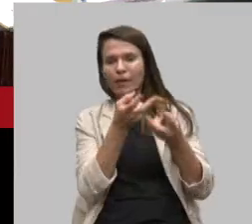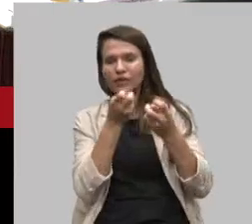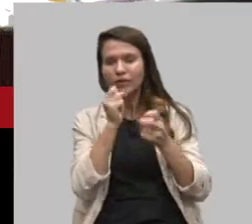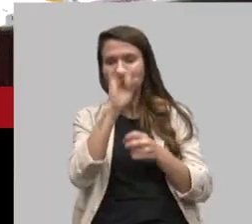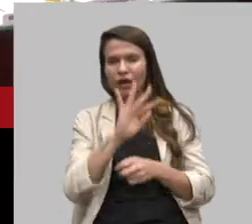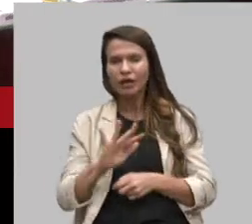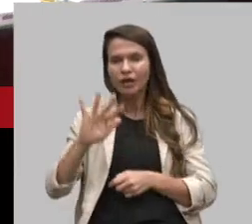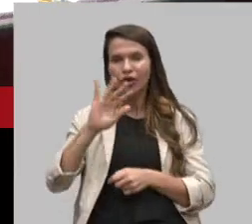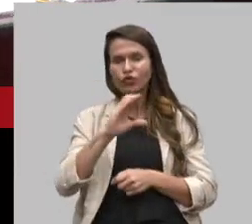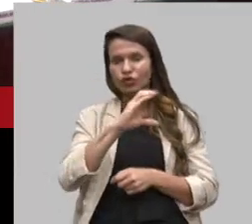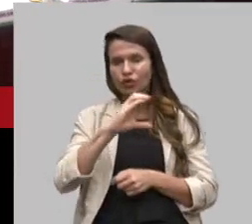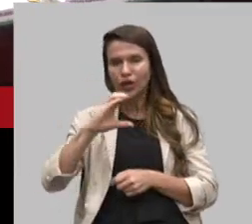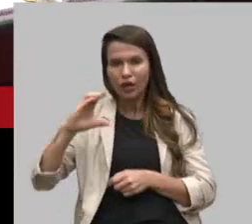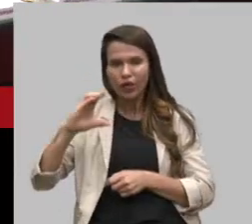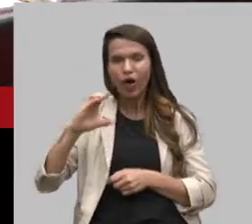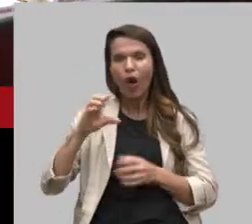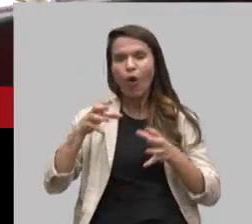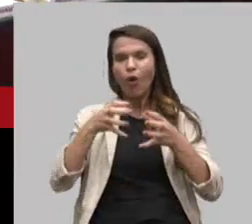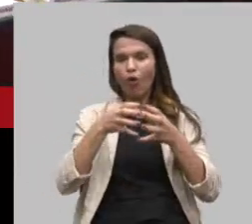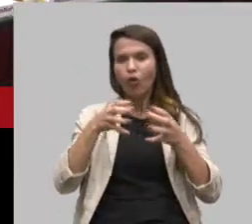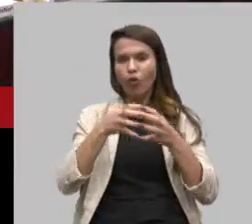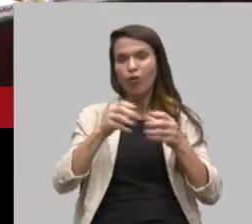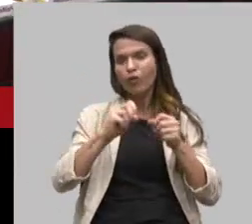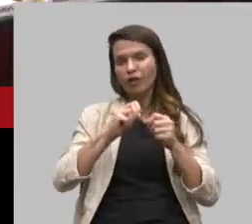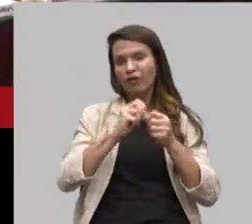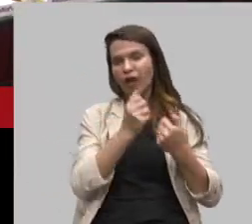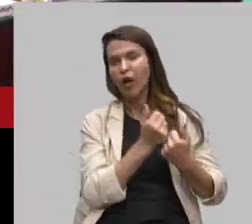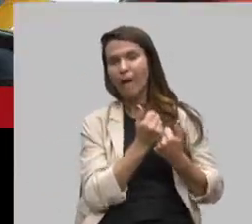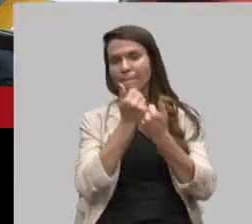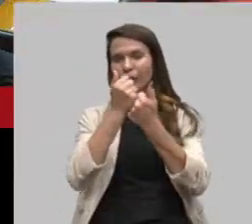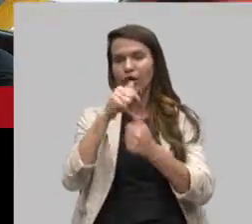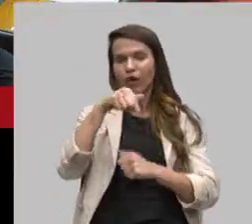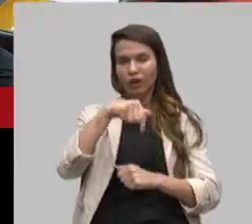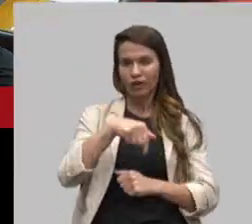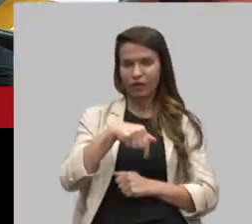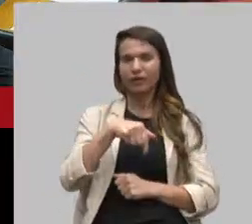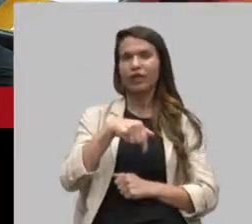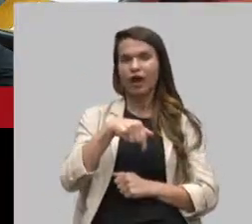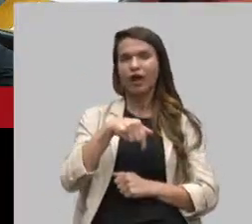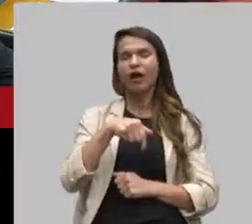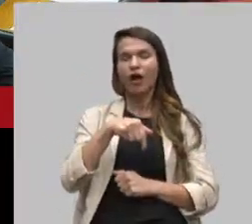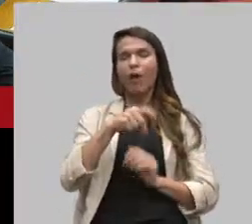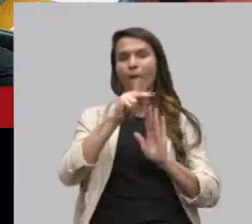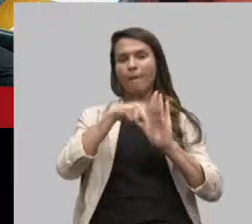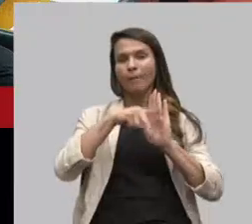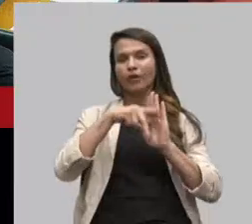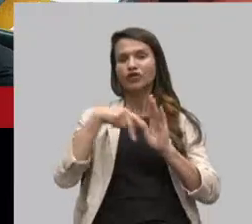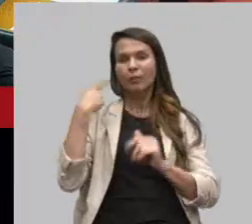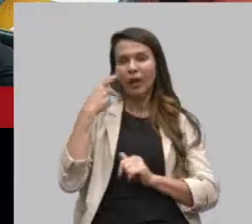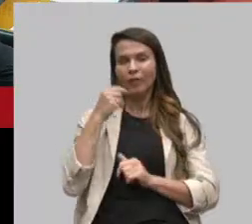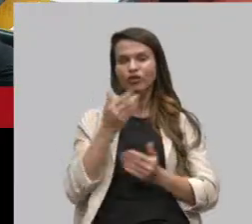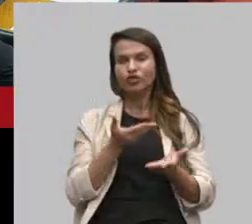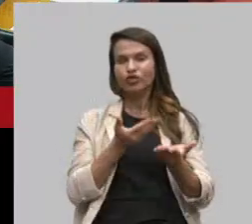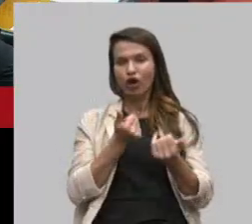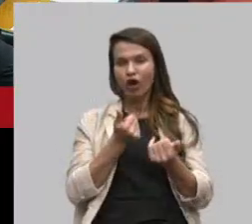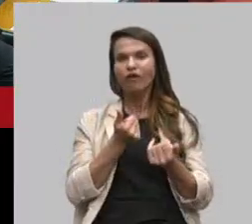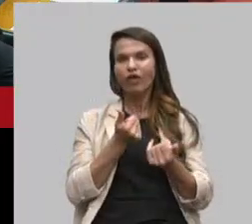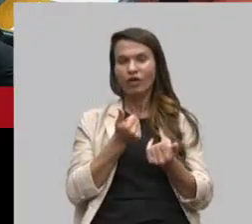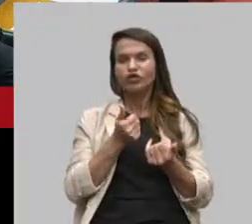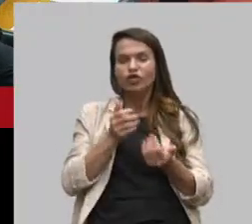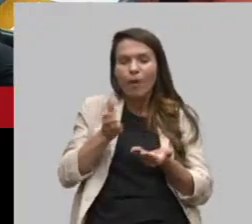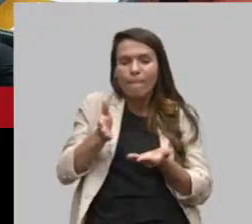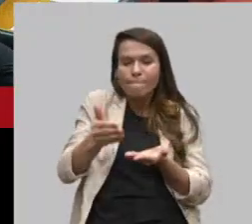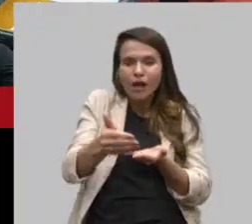coordenadores A equipe que faz que dá o apoio aqui ao o projeto paramento jovem eles estão recolhendo os